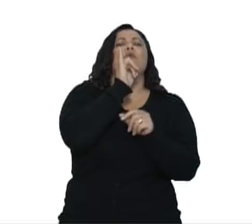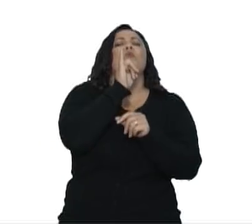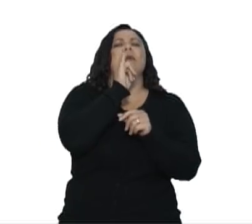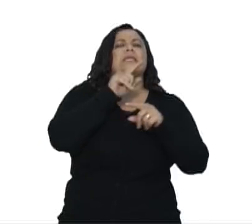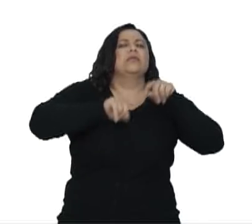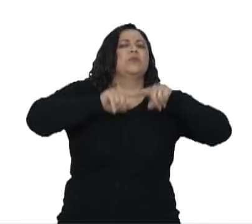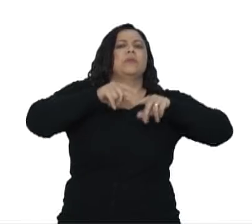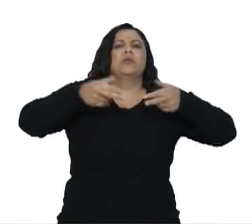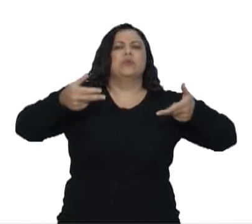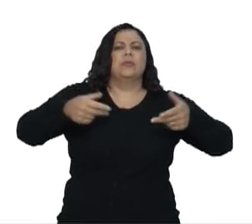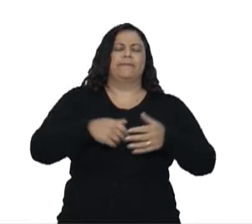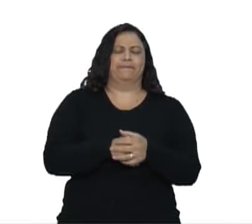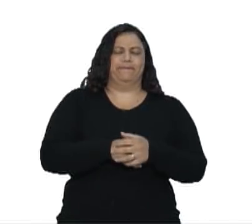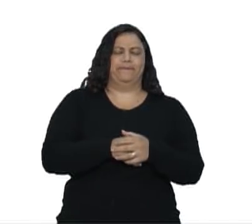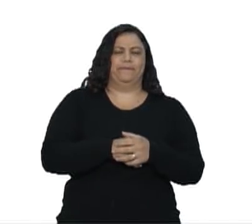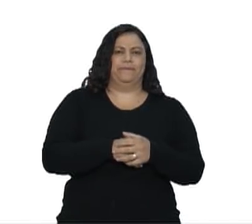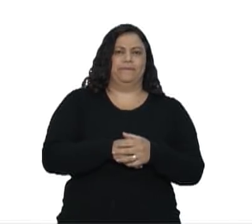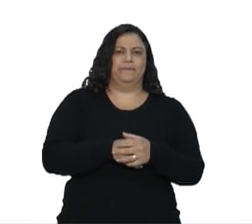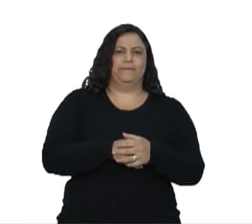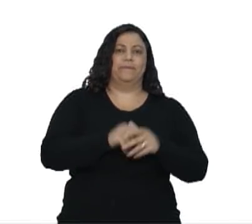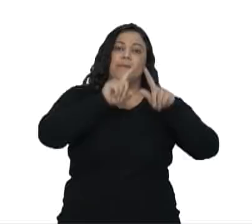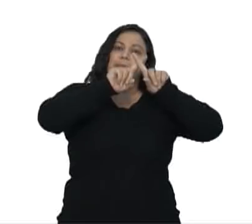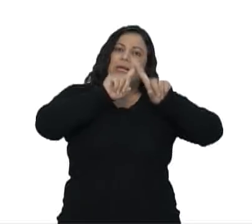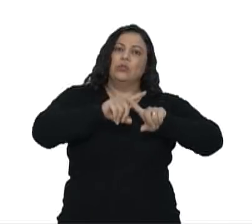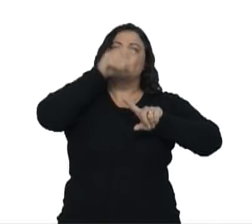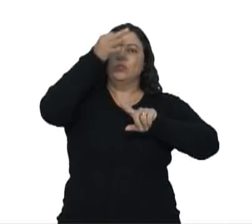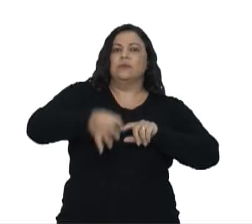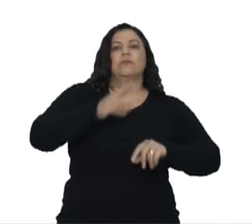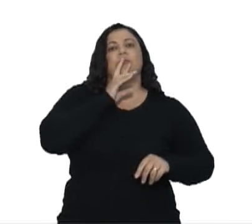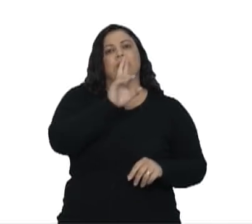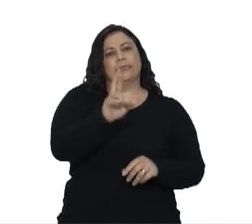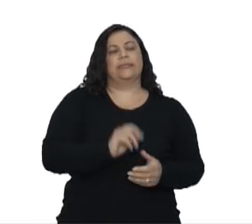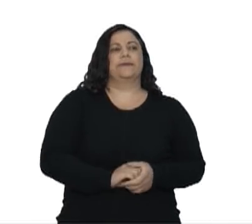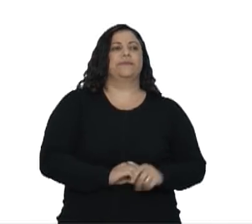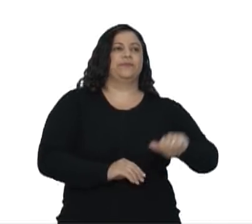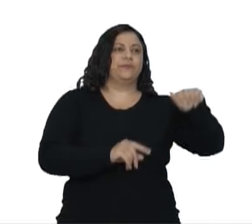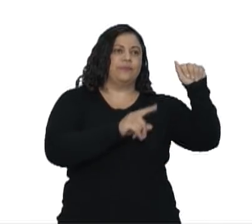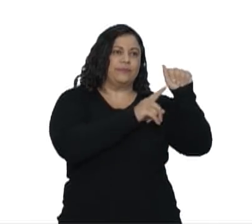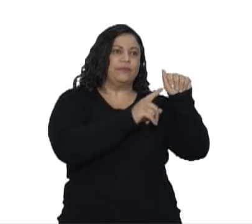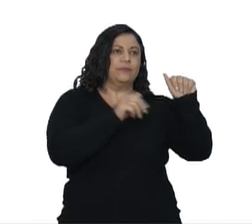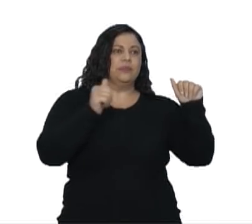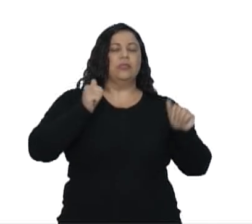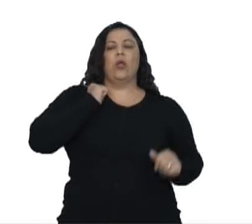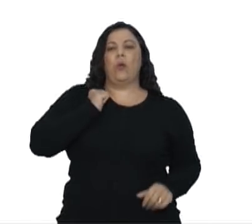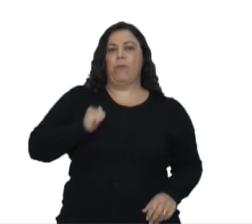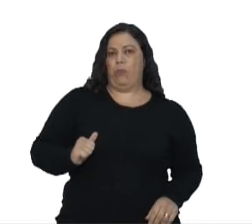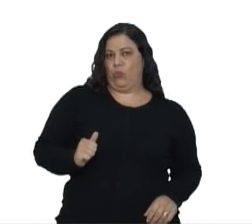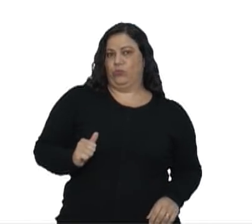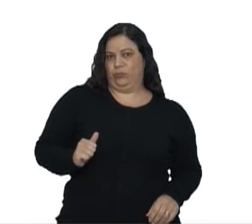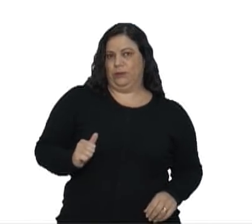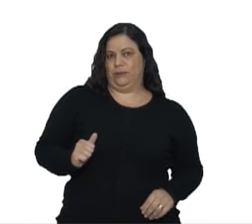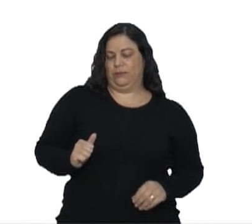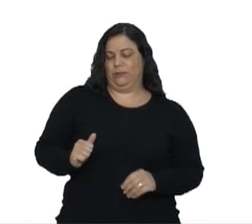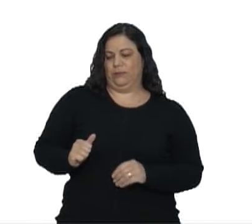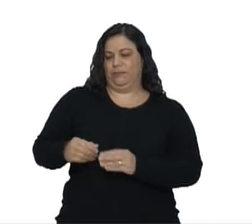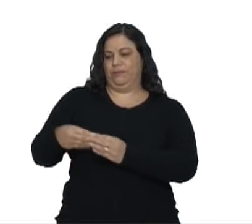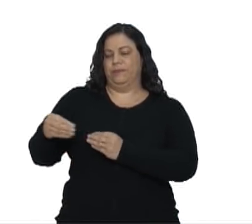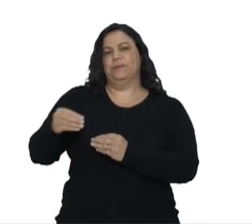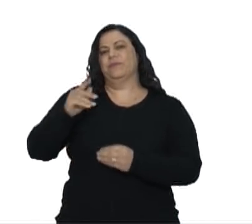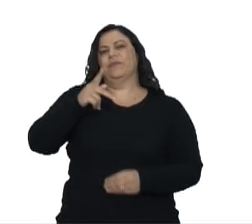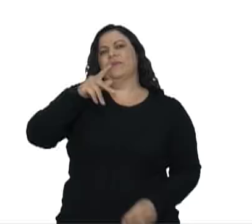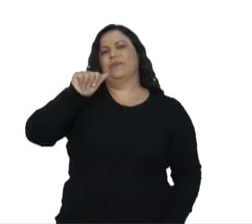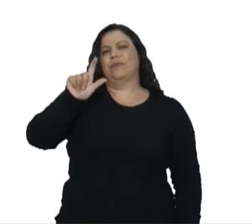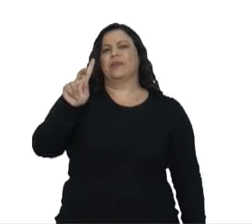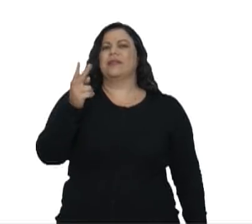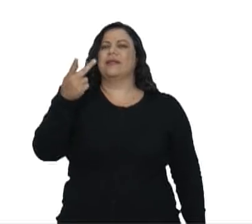uma bolsa de palha? Letra B, uma colher de pau? Letra C, lixeira de plástico?